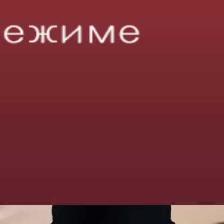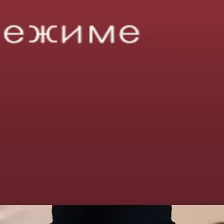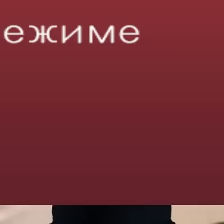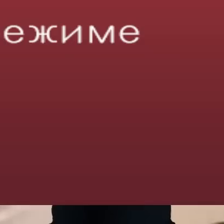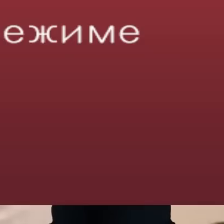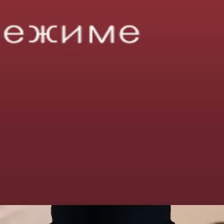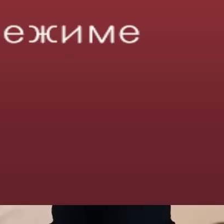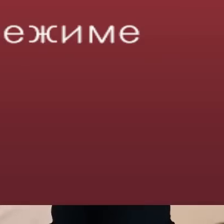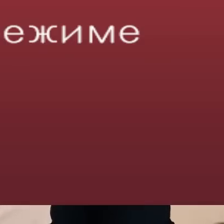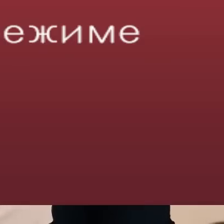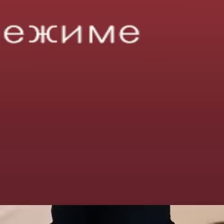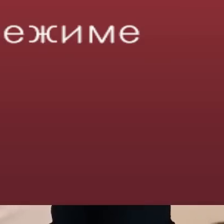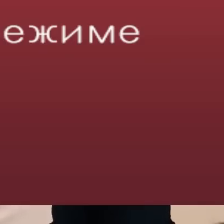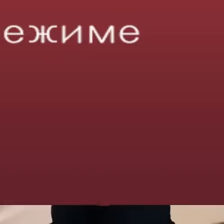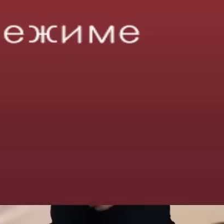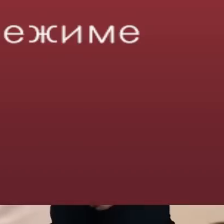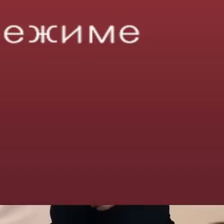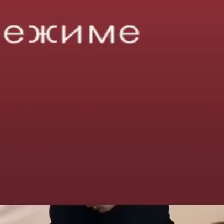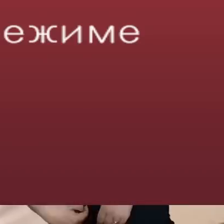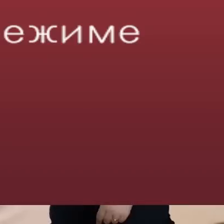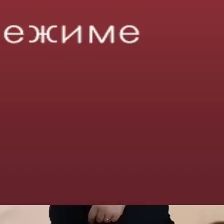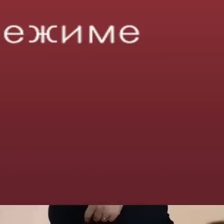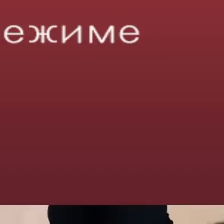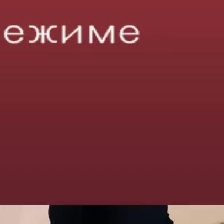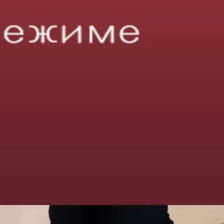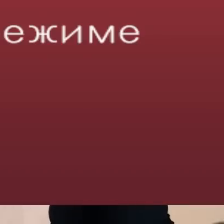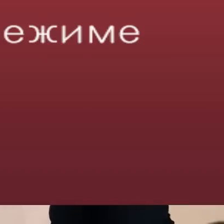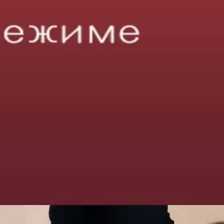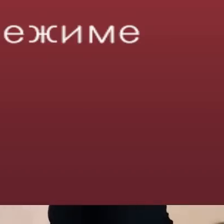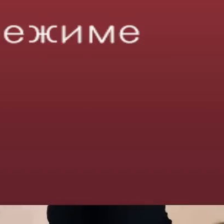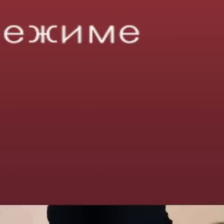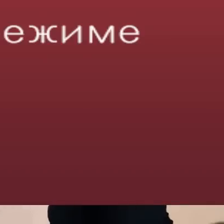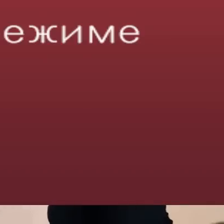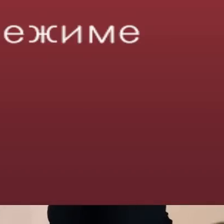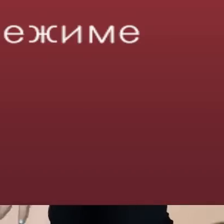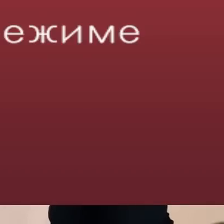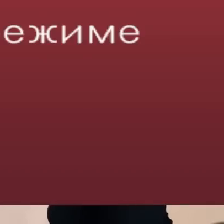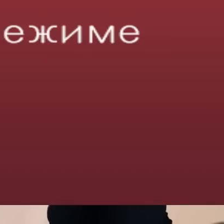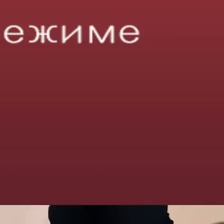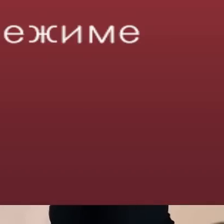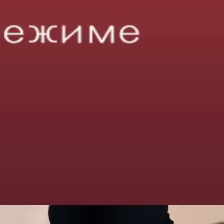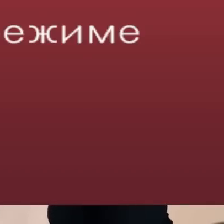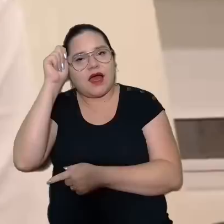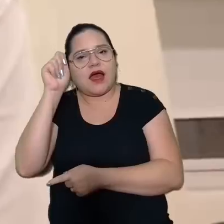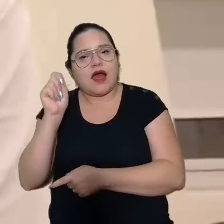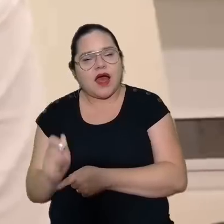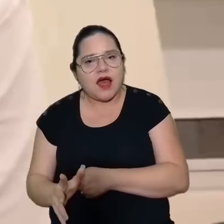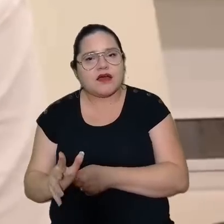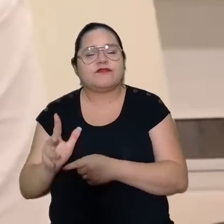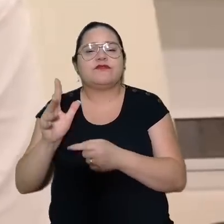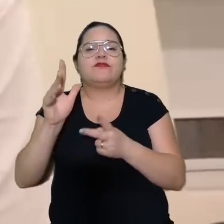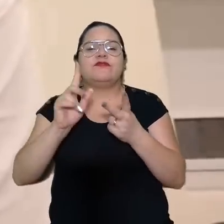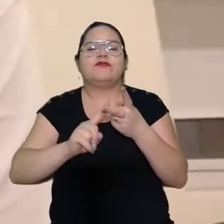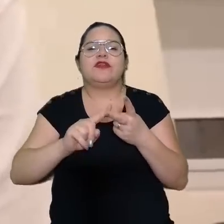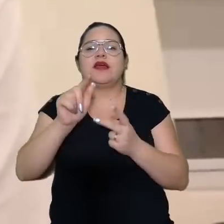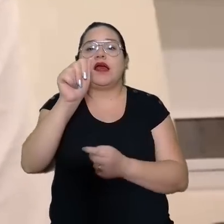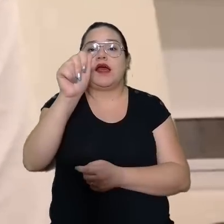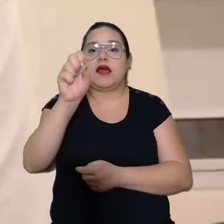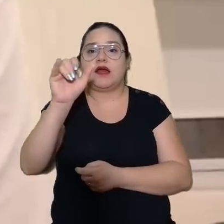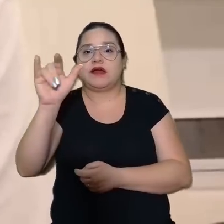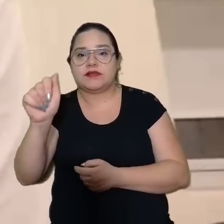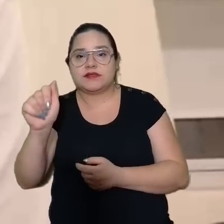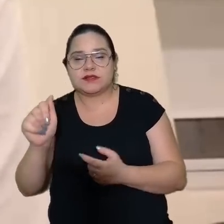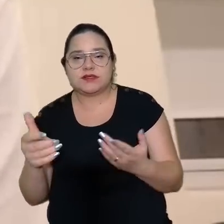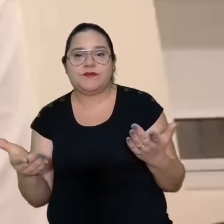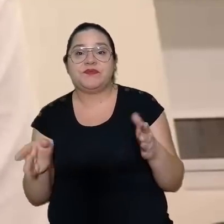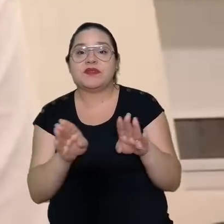acho que tem que buscar outros mercados na Ásia e mesmo na África, que são mercados muito pequenos ainda hoje, e temos que também diversificar